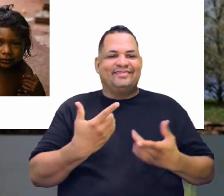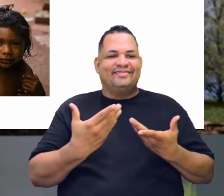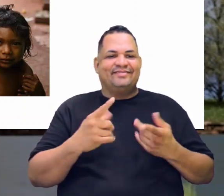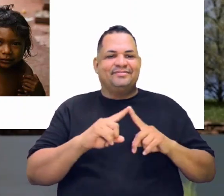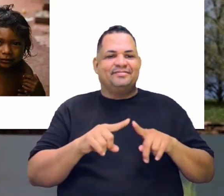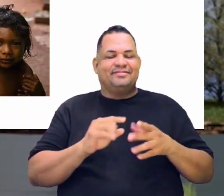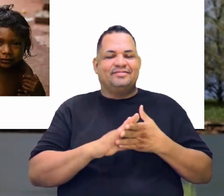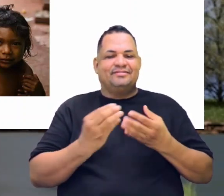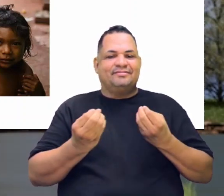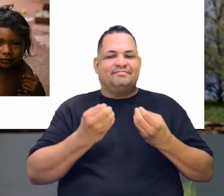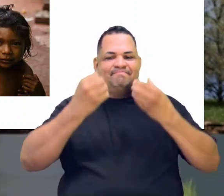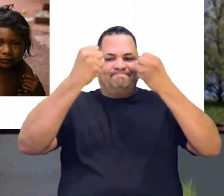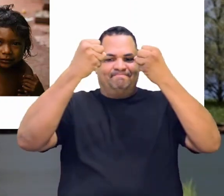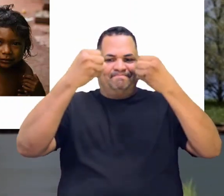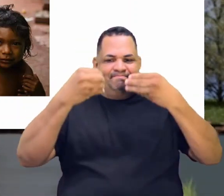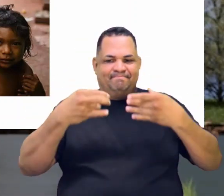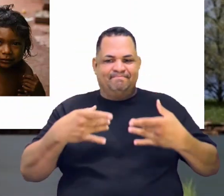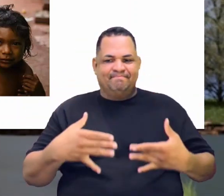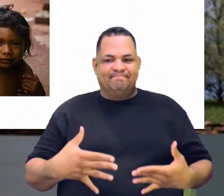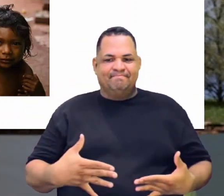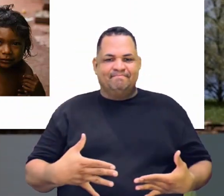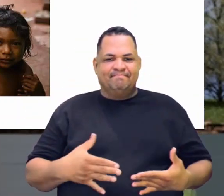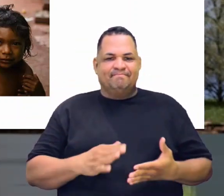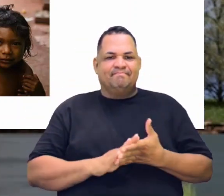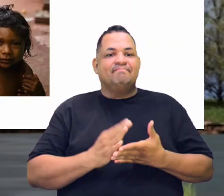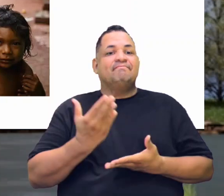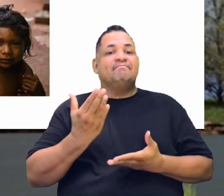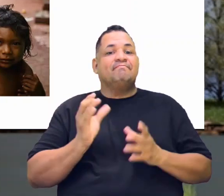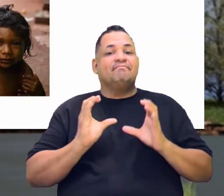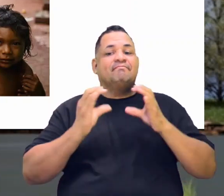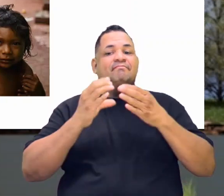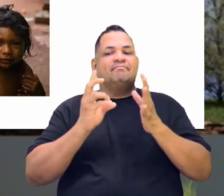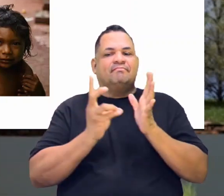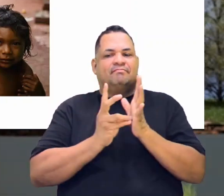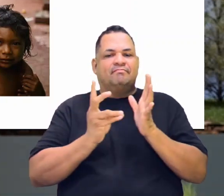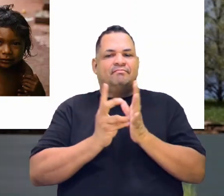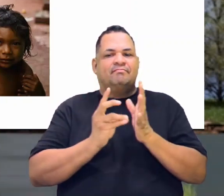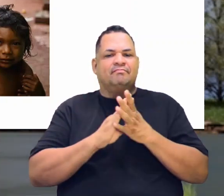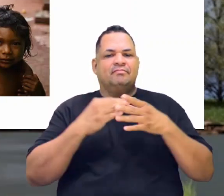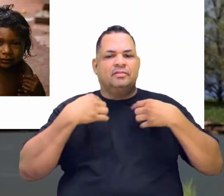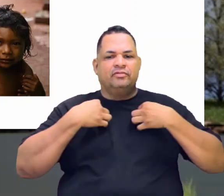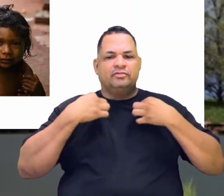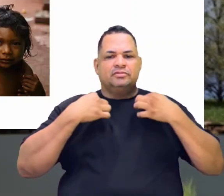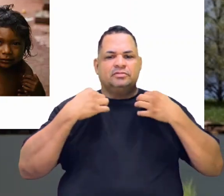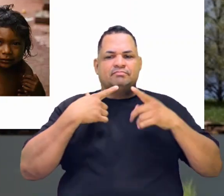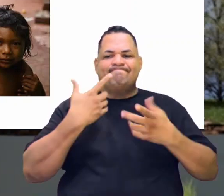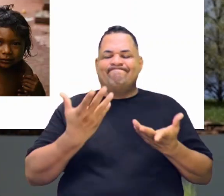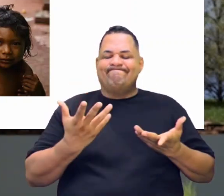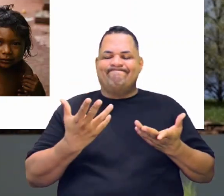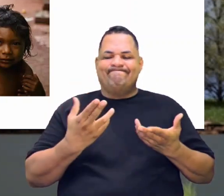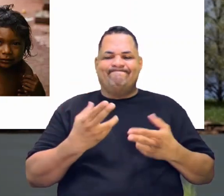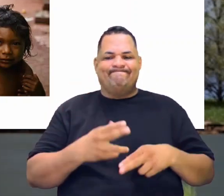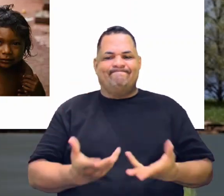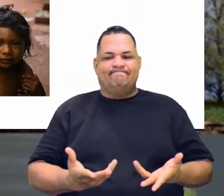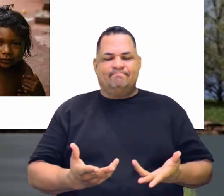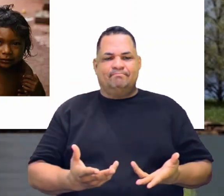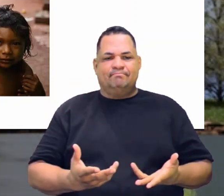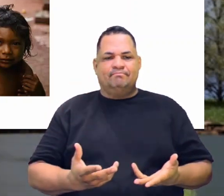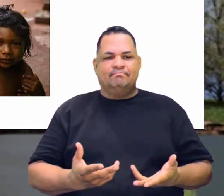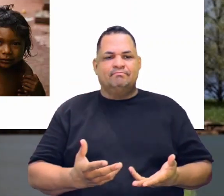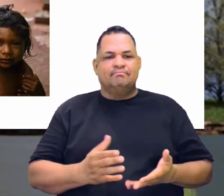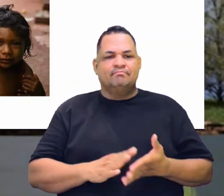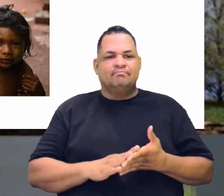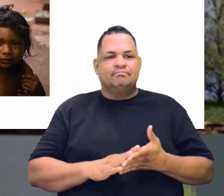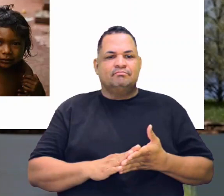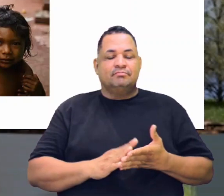você me explica esses Murapirahãs estão vestidos? Pois é que eles